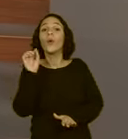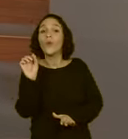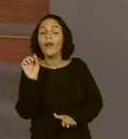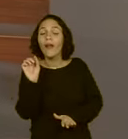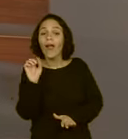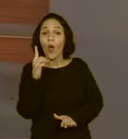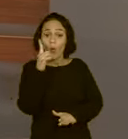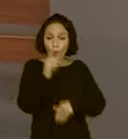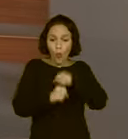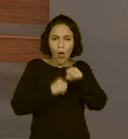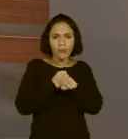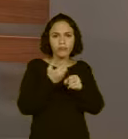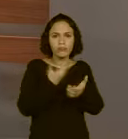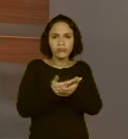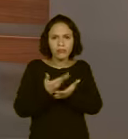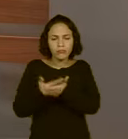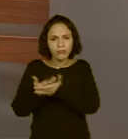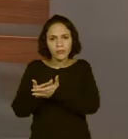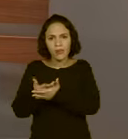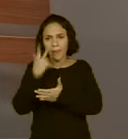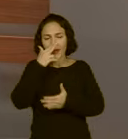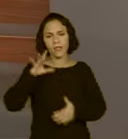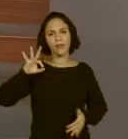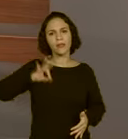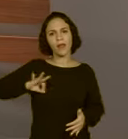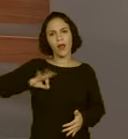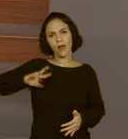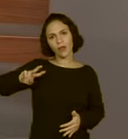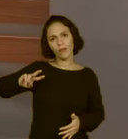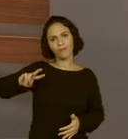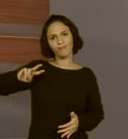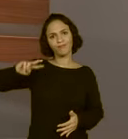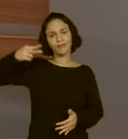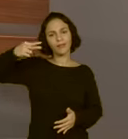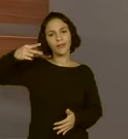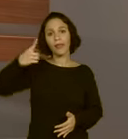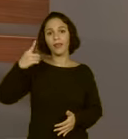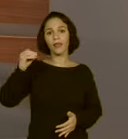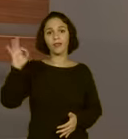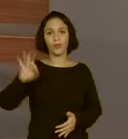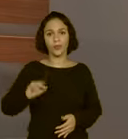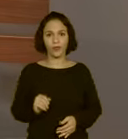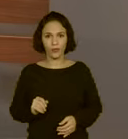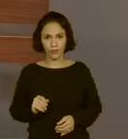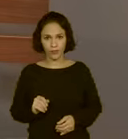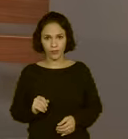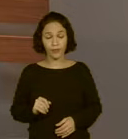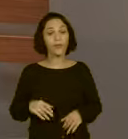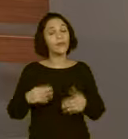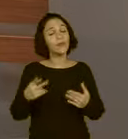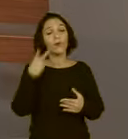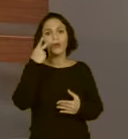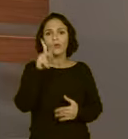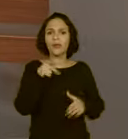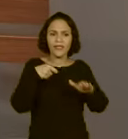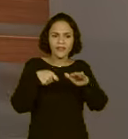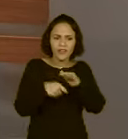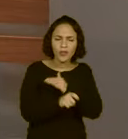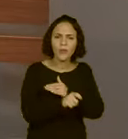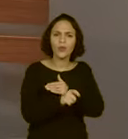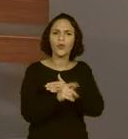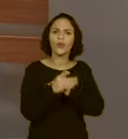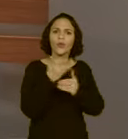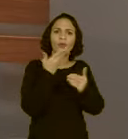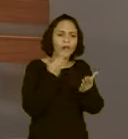de estudos aumenta 10% a renda da pessoa. Então, investir na sua educação, investir seu